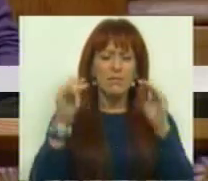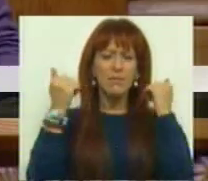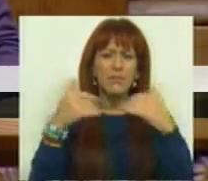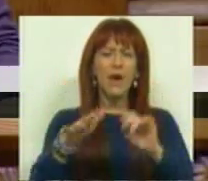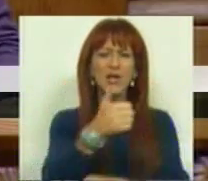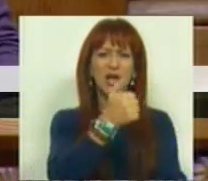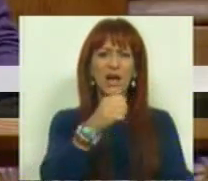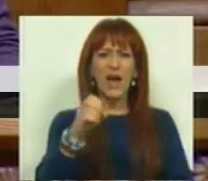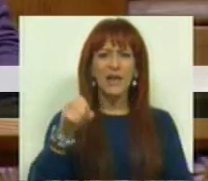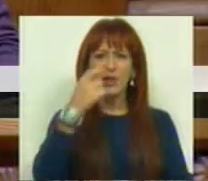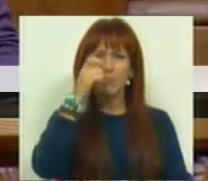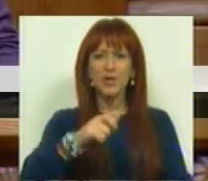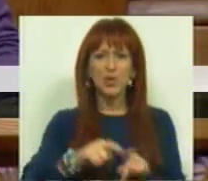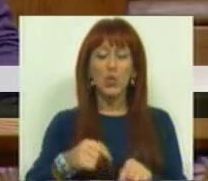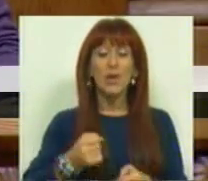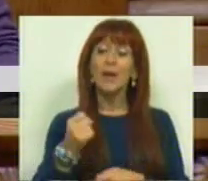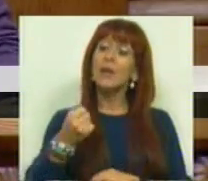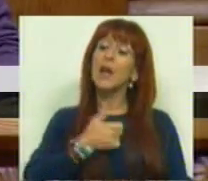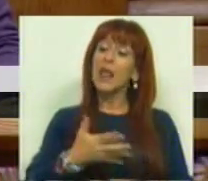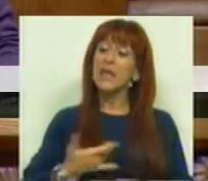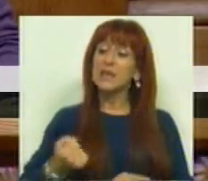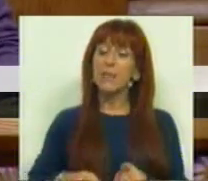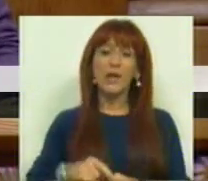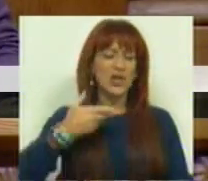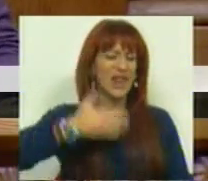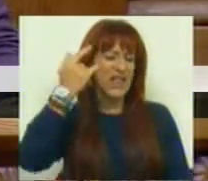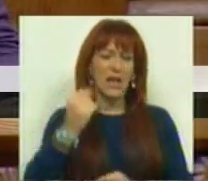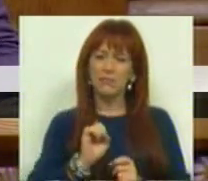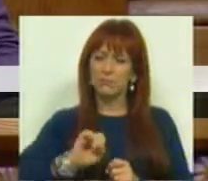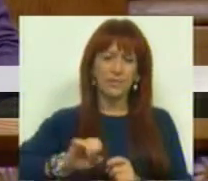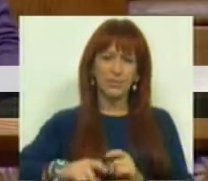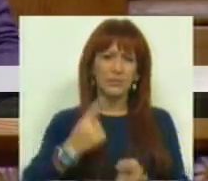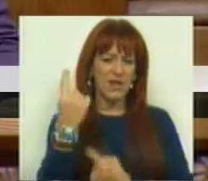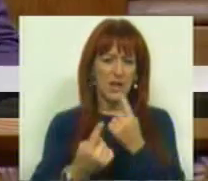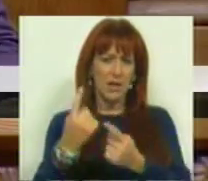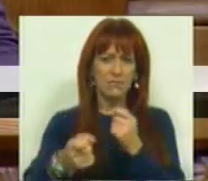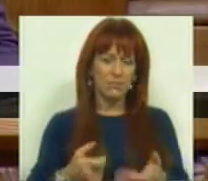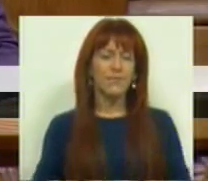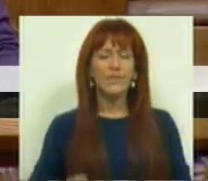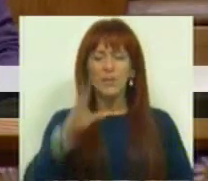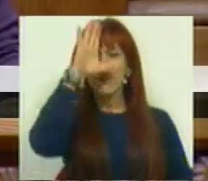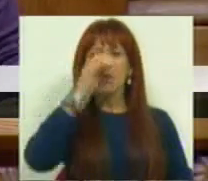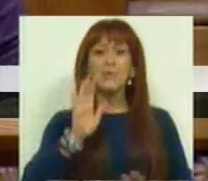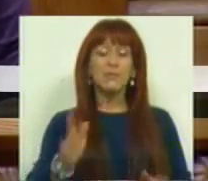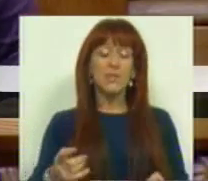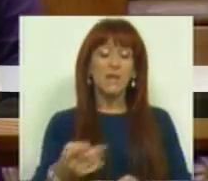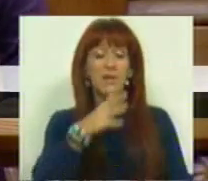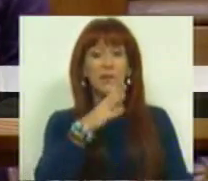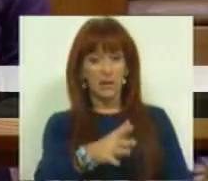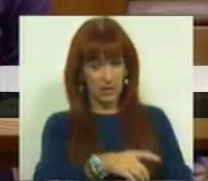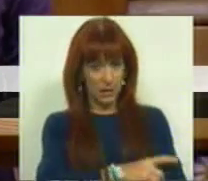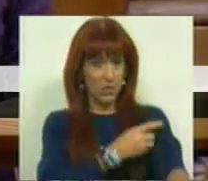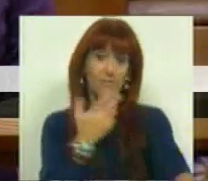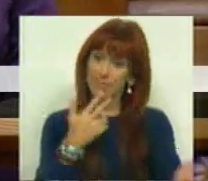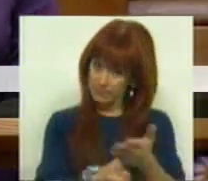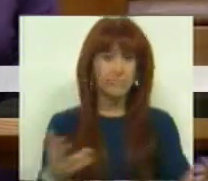mais de 500 pessoas para o desemprego em cada dia que passa. O Primeiro-Ministro deveria ter dito